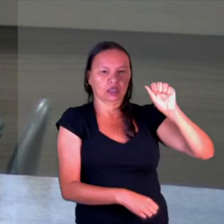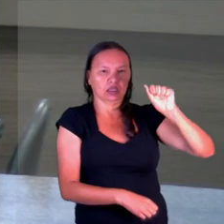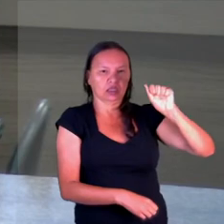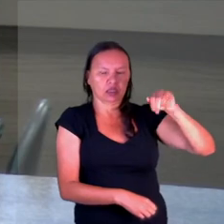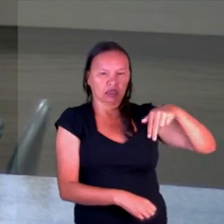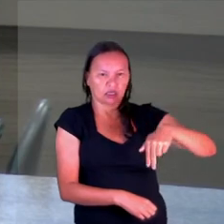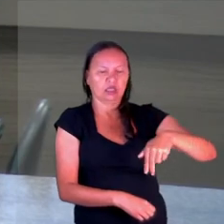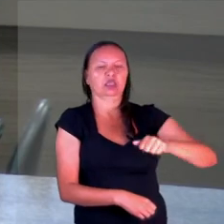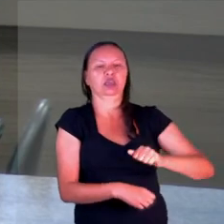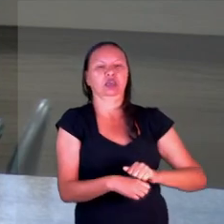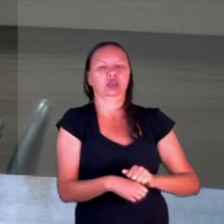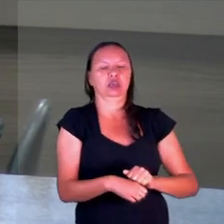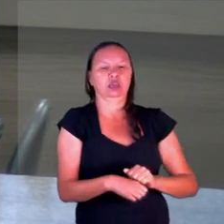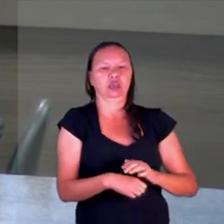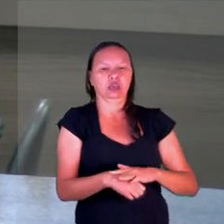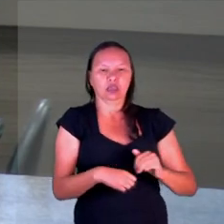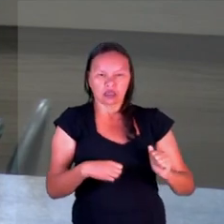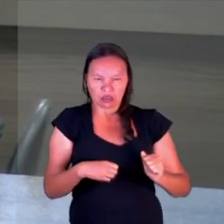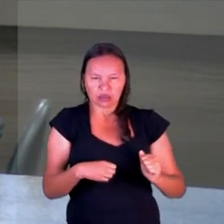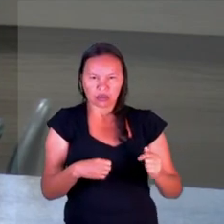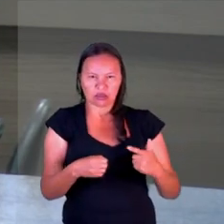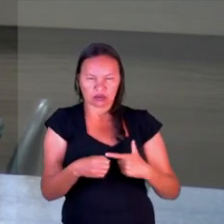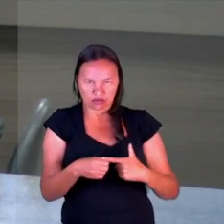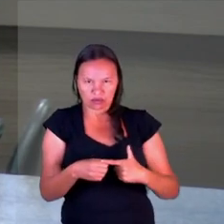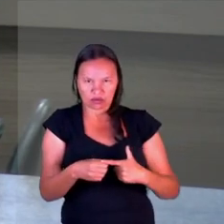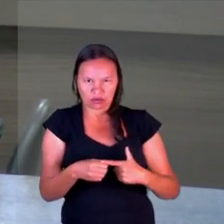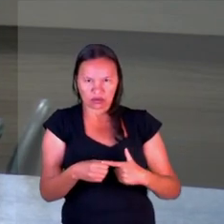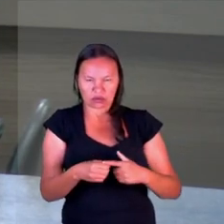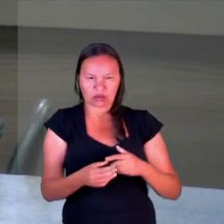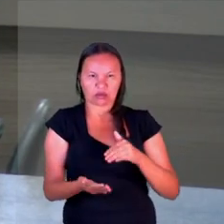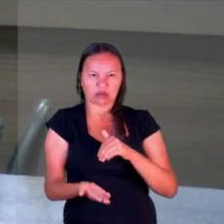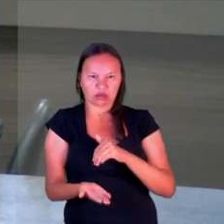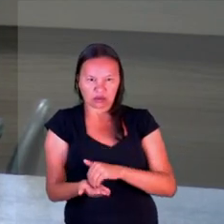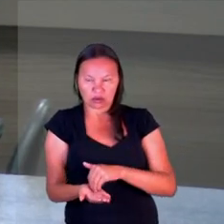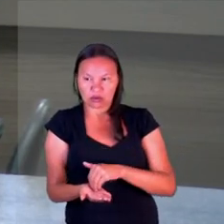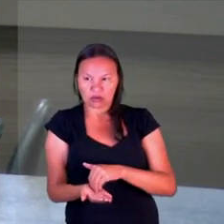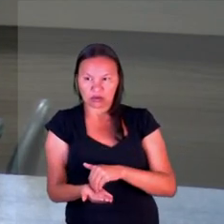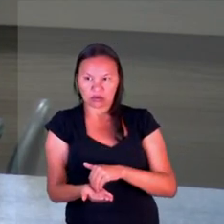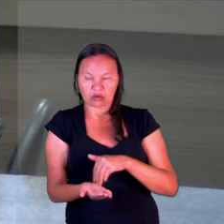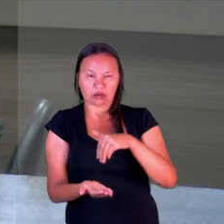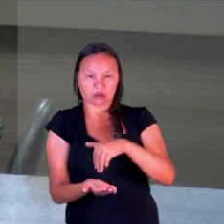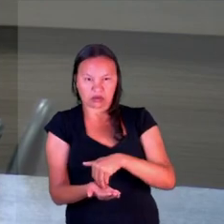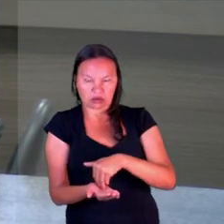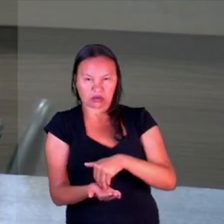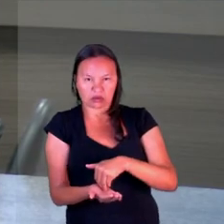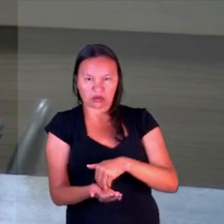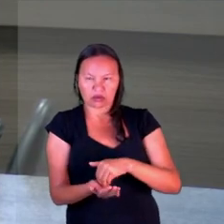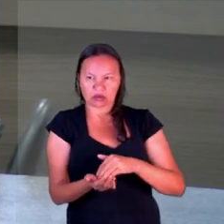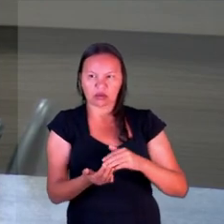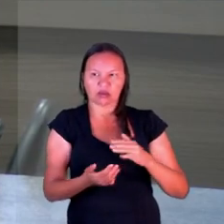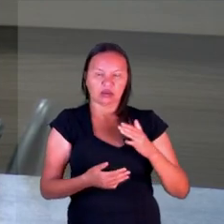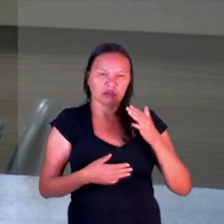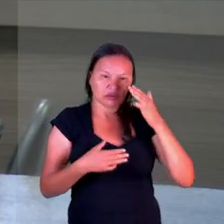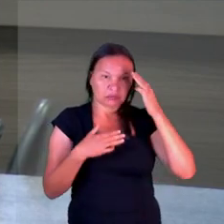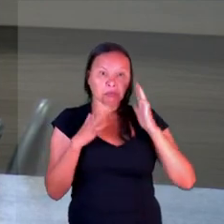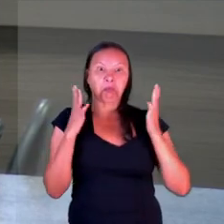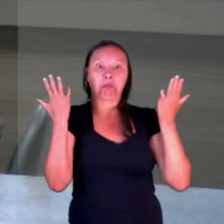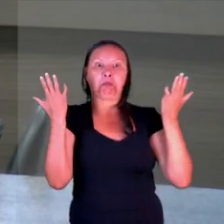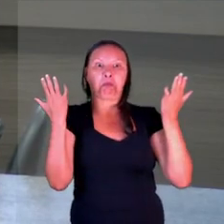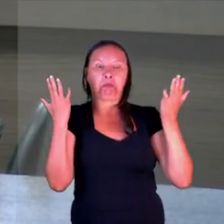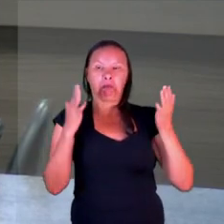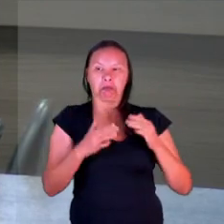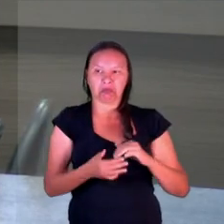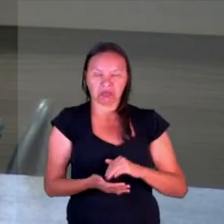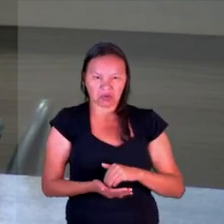ela falou e a sensibilidade depois quando eu vi que a senhora é aposentada eu fiquei ainda mais assim encantada com a senhora Porque de